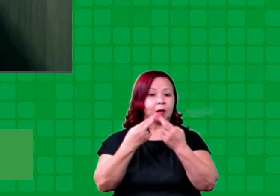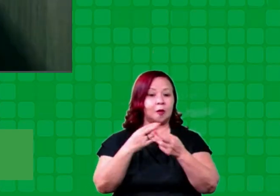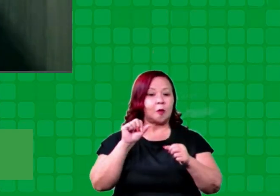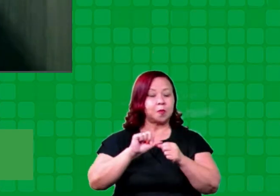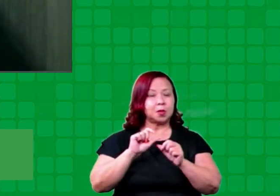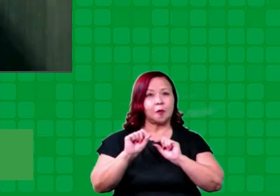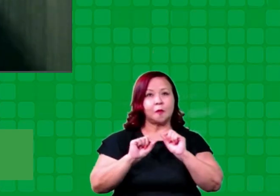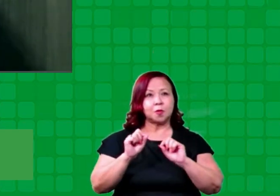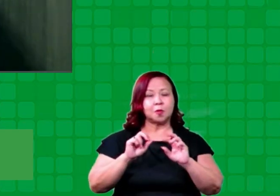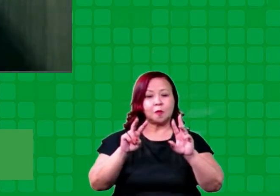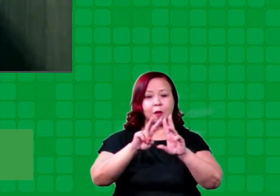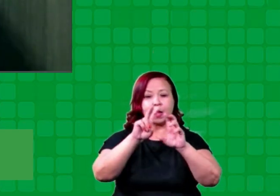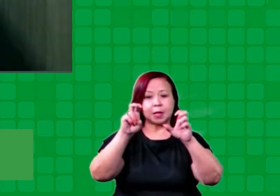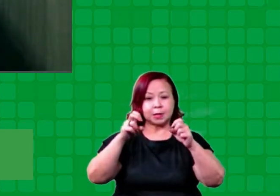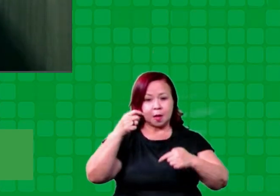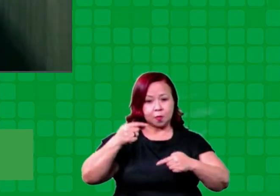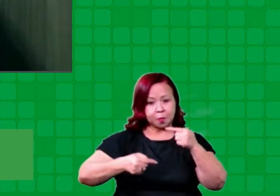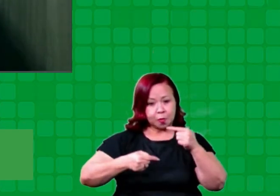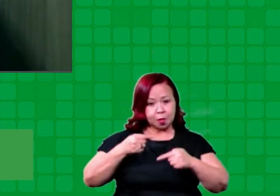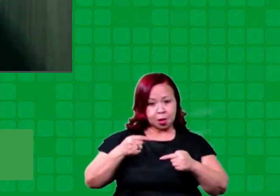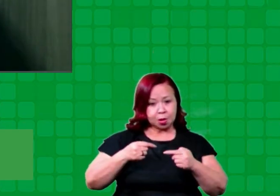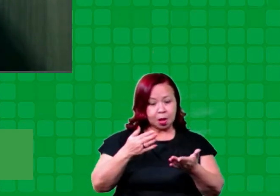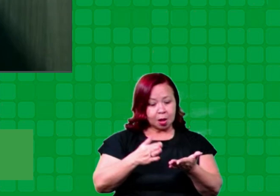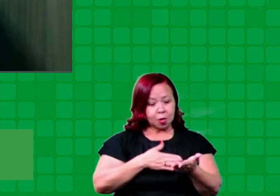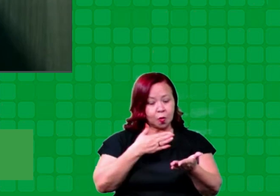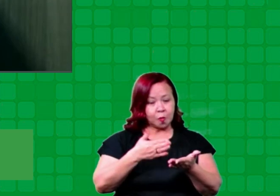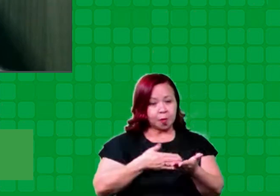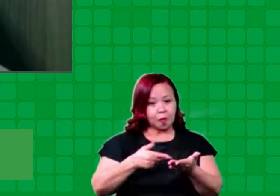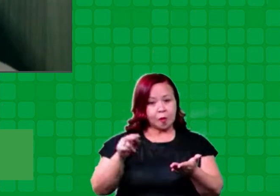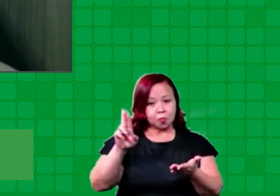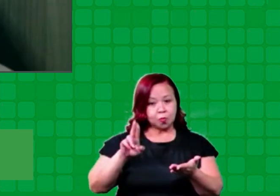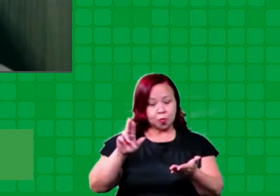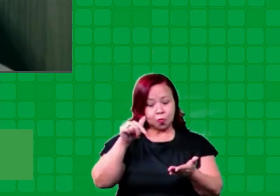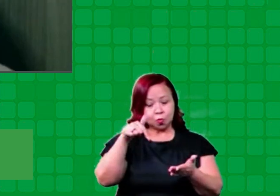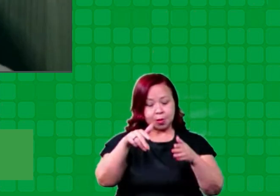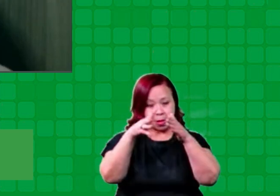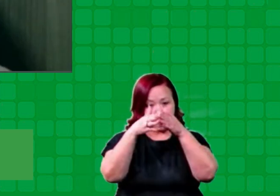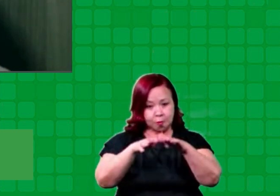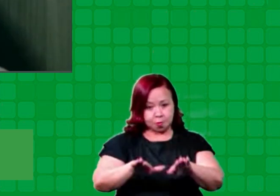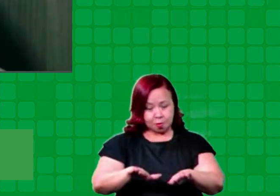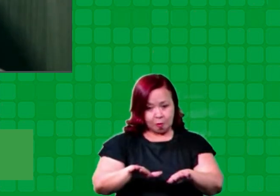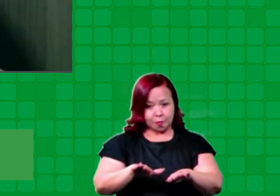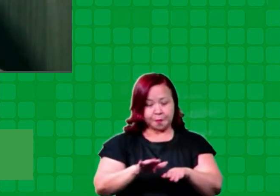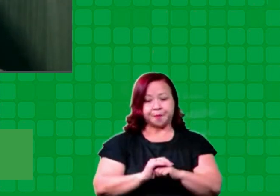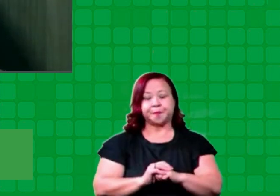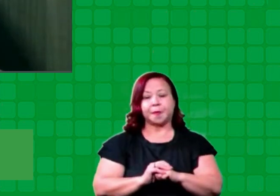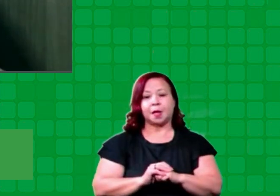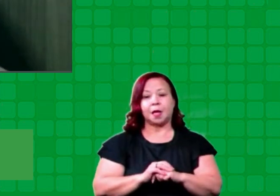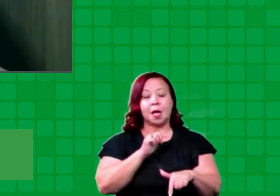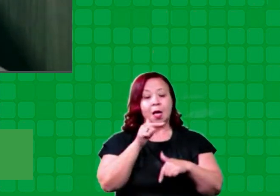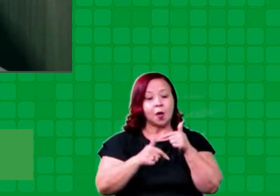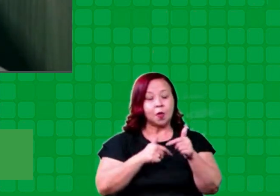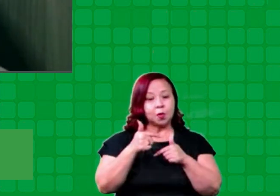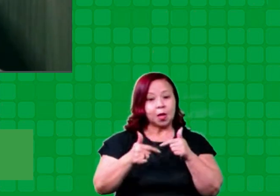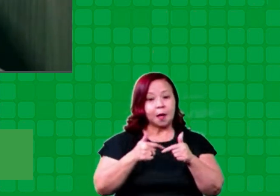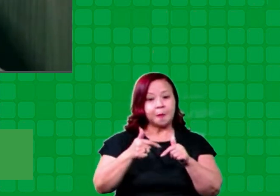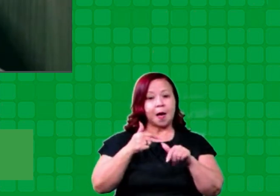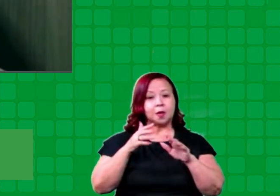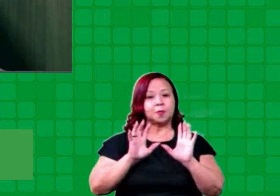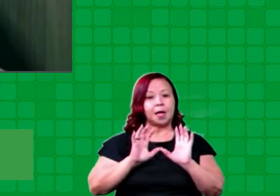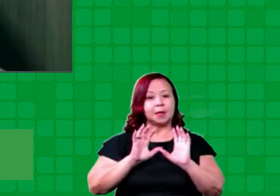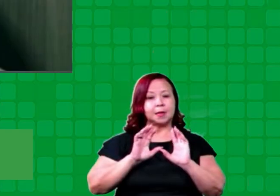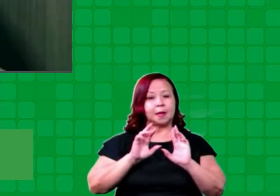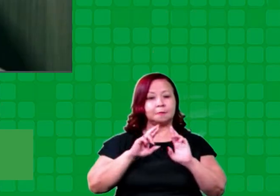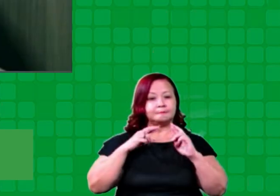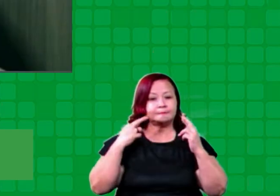política e o manual de uso desse repositório. E aí, fim do trabalho dessa comissão, passou-se, então,